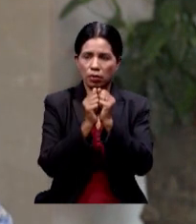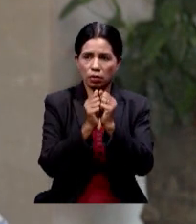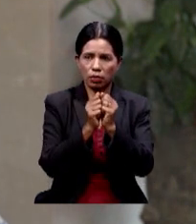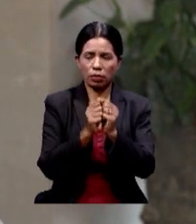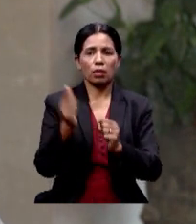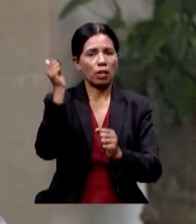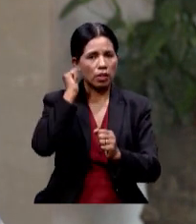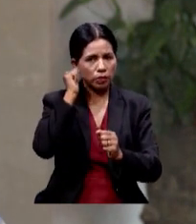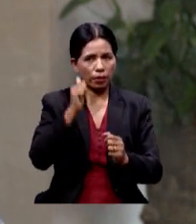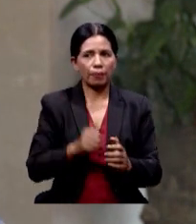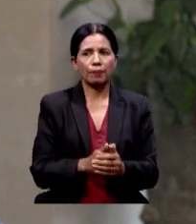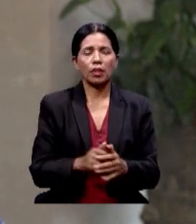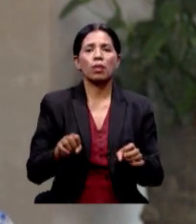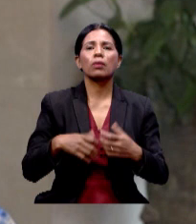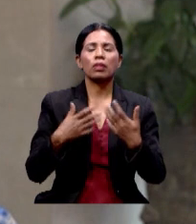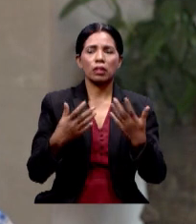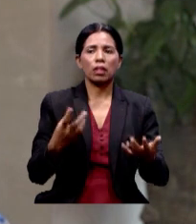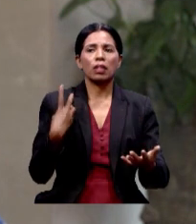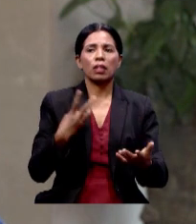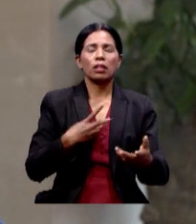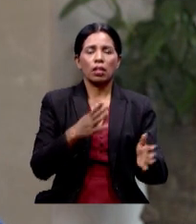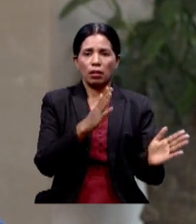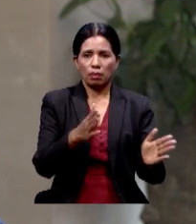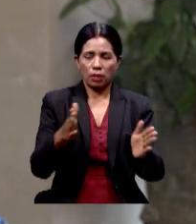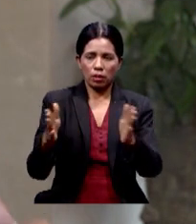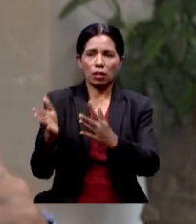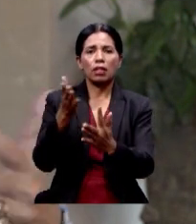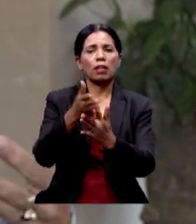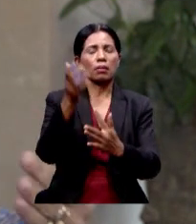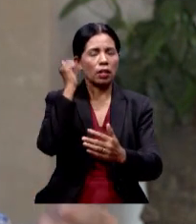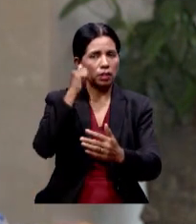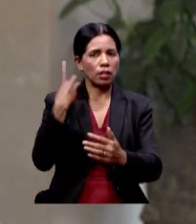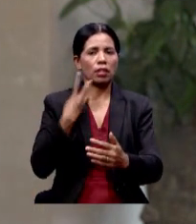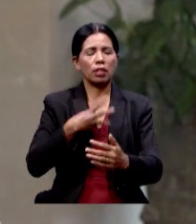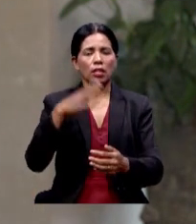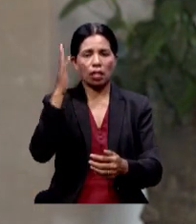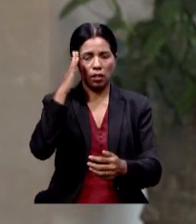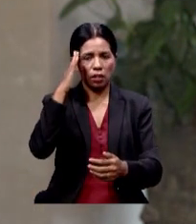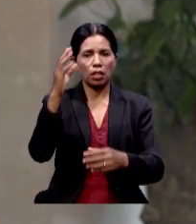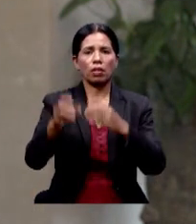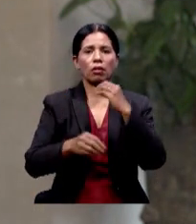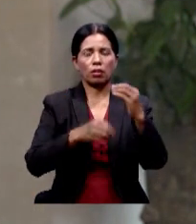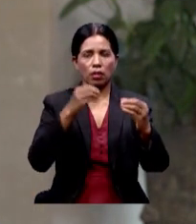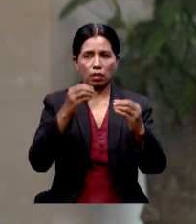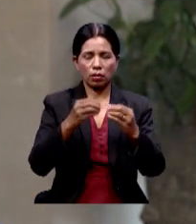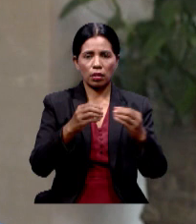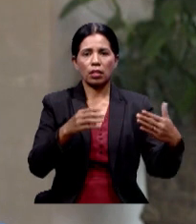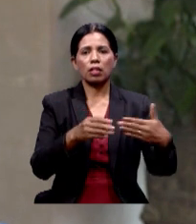ASEAN. Então, o INSA e também o processo da ASEAN, né? E conhece o Litan.